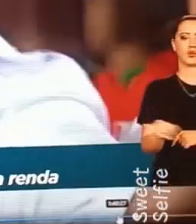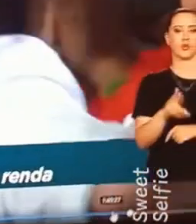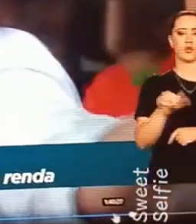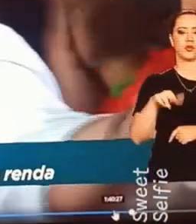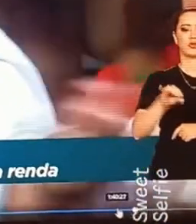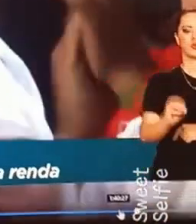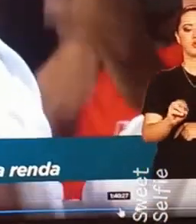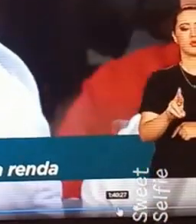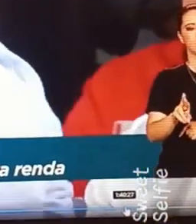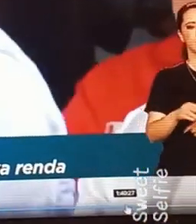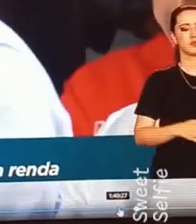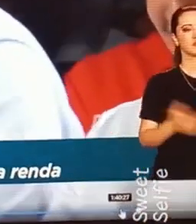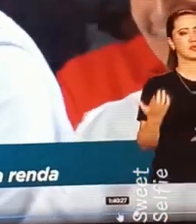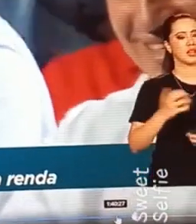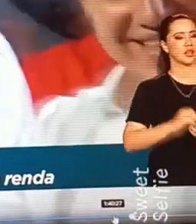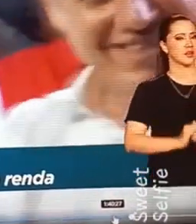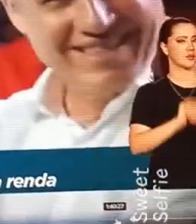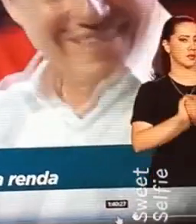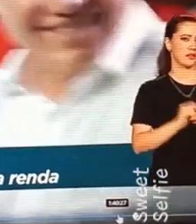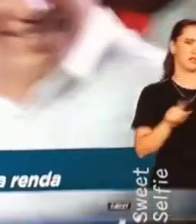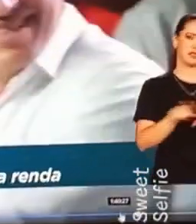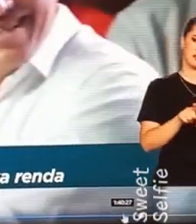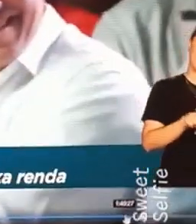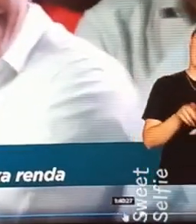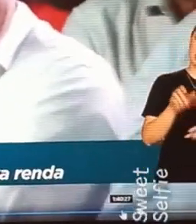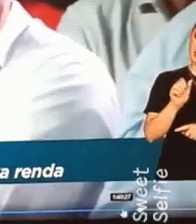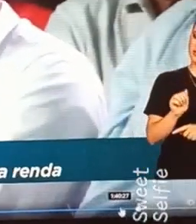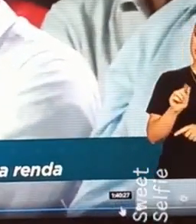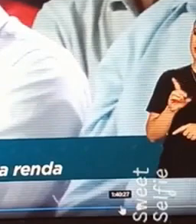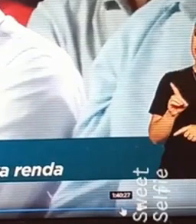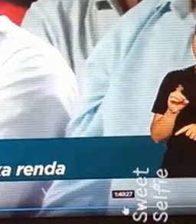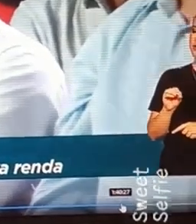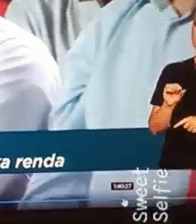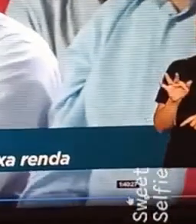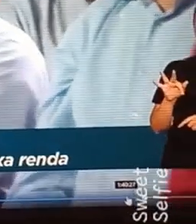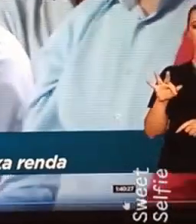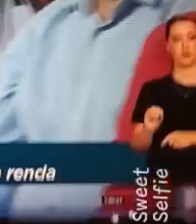Quero cumprimentar o companheiro do Fluminense, presidente da Assembleia Legislativa,